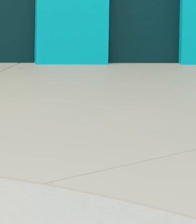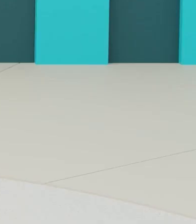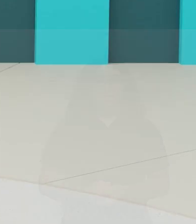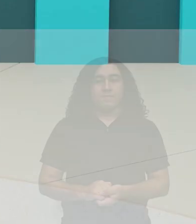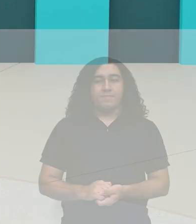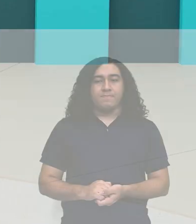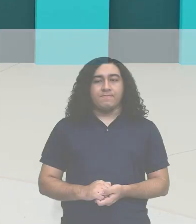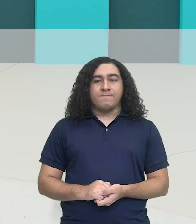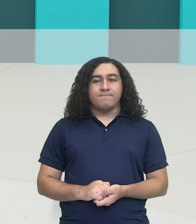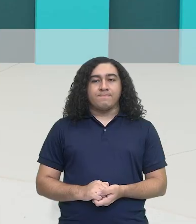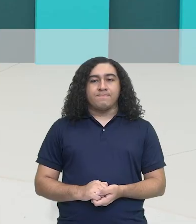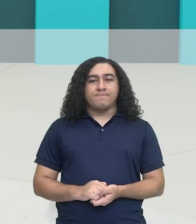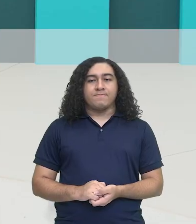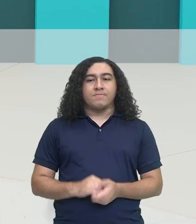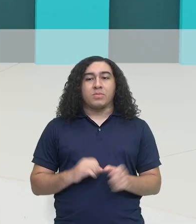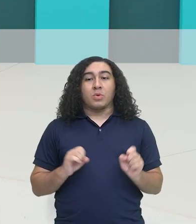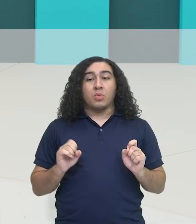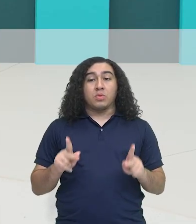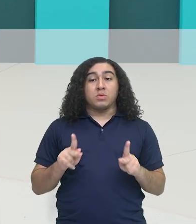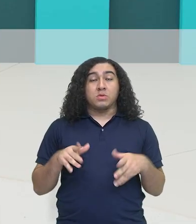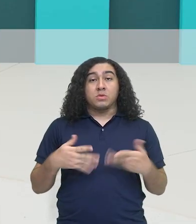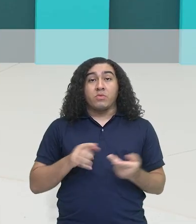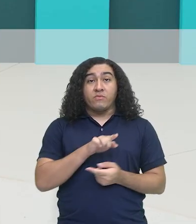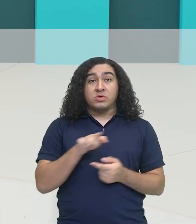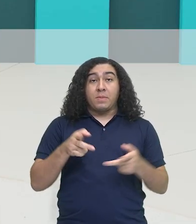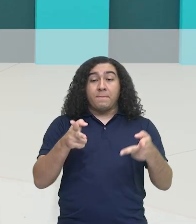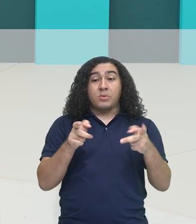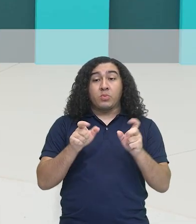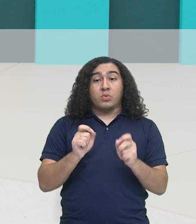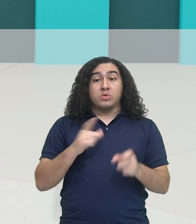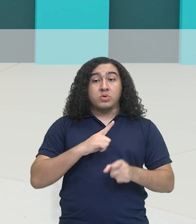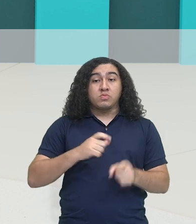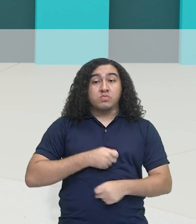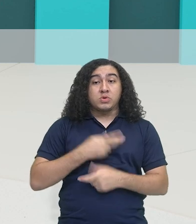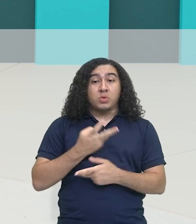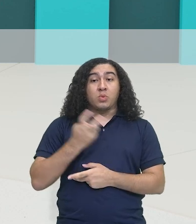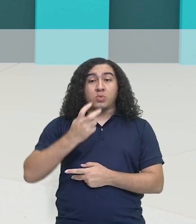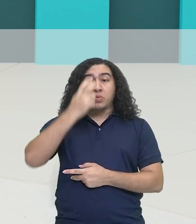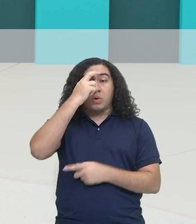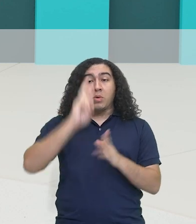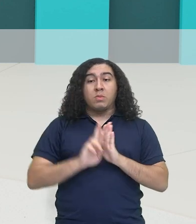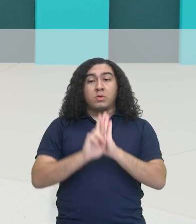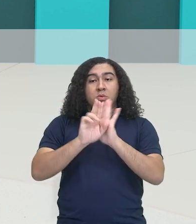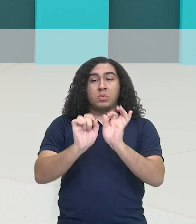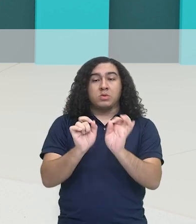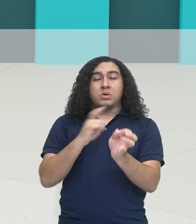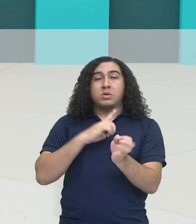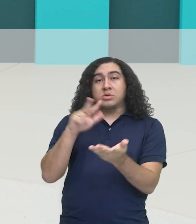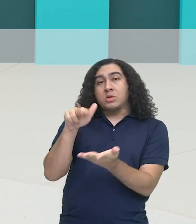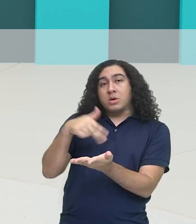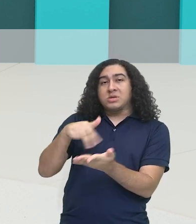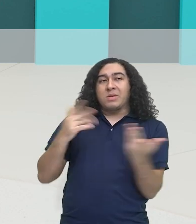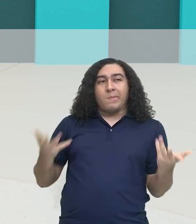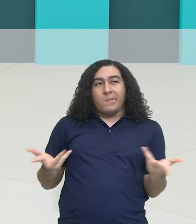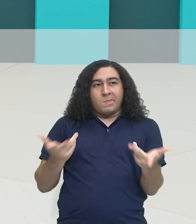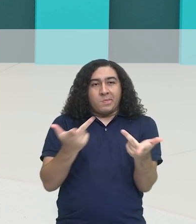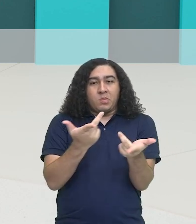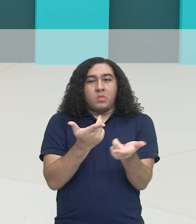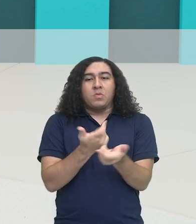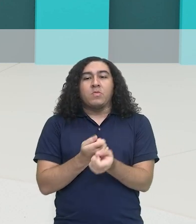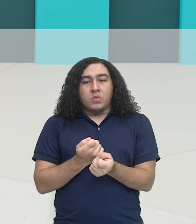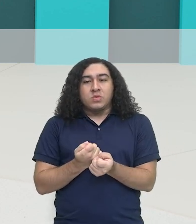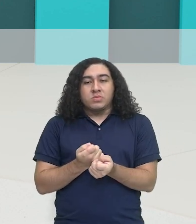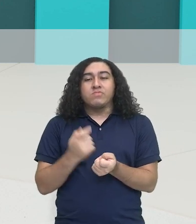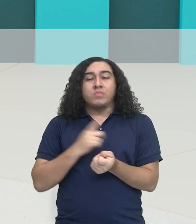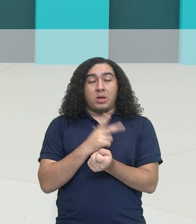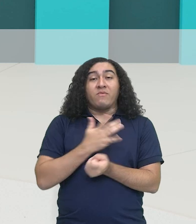Muito bem, então vocês observaram aí a manifestação cultural representada através dessas danças maravilhosas, né? Ficou mais fácil